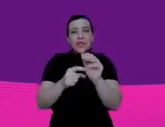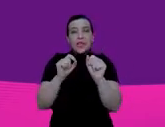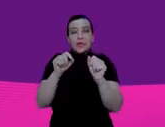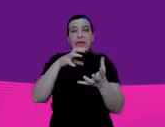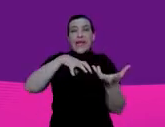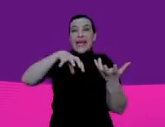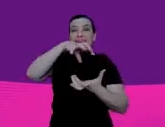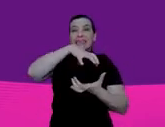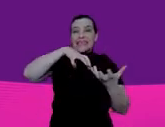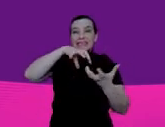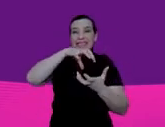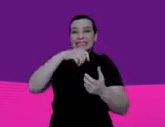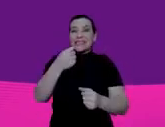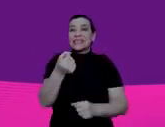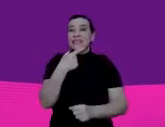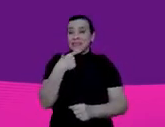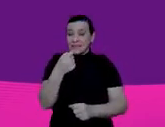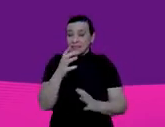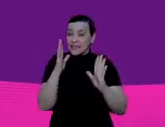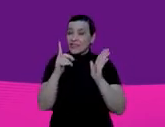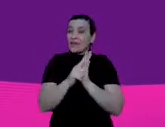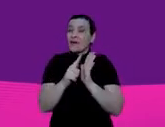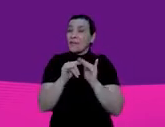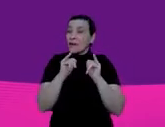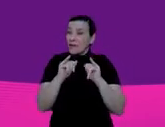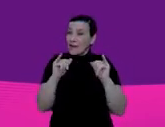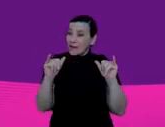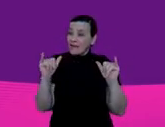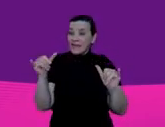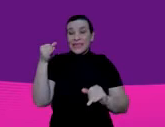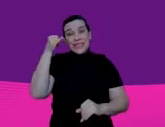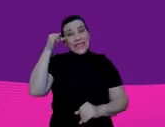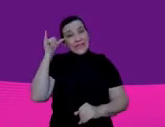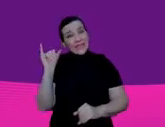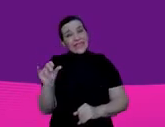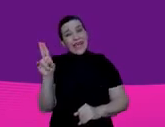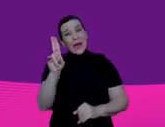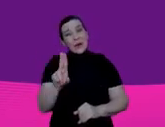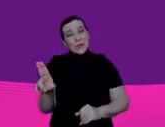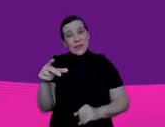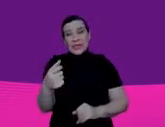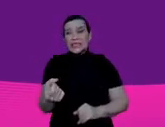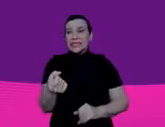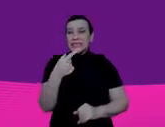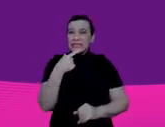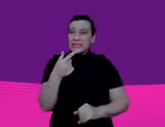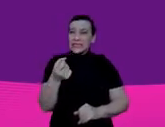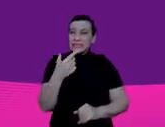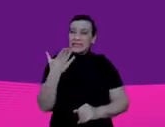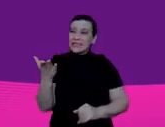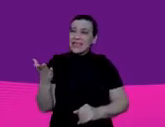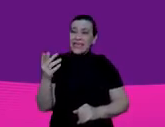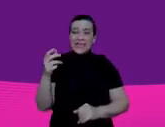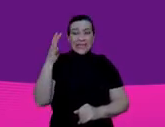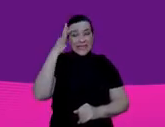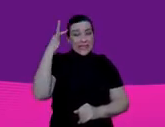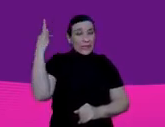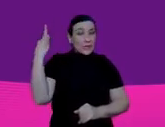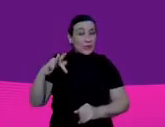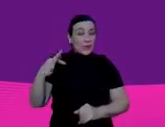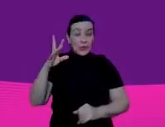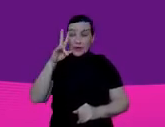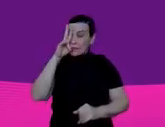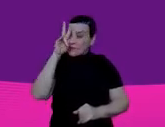Choosing Wisely, a gente não utilizar esse recurso analgésico para esse paciente que tem cefaleia primária, porque isso não é adequado por diversas